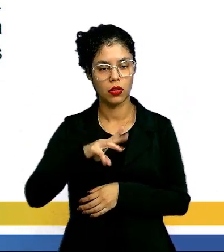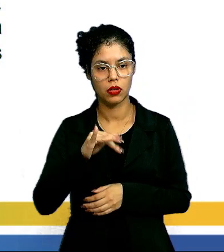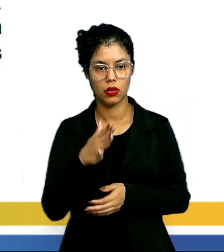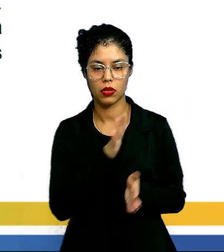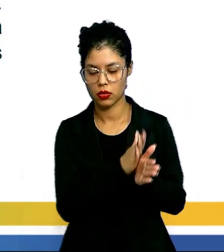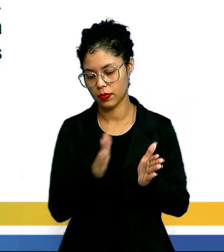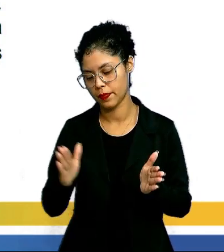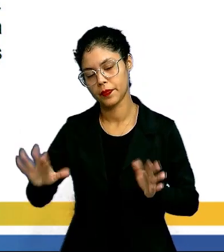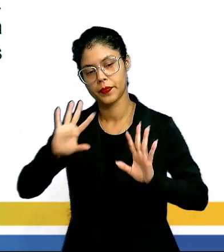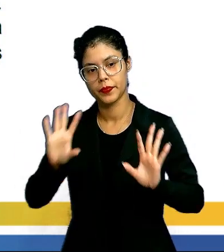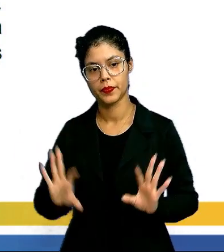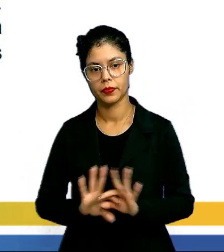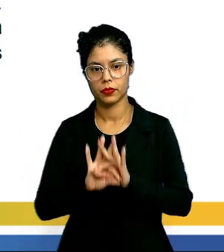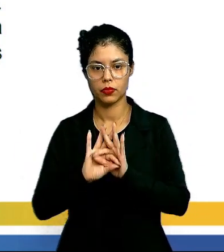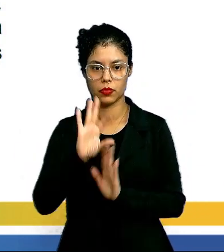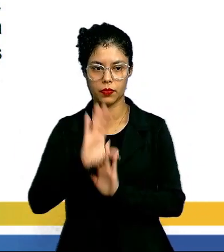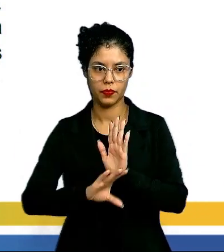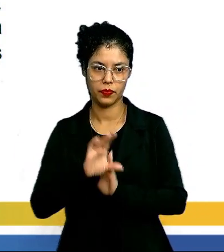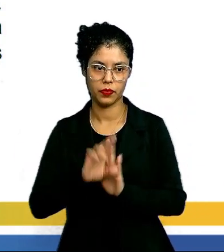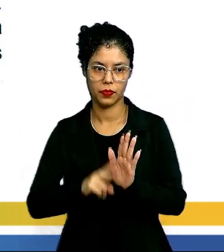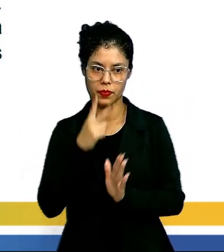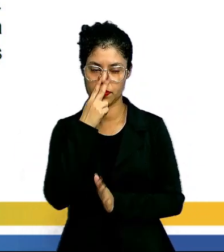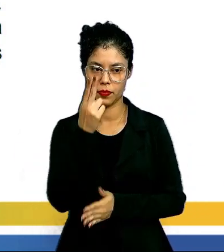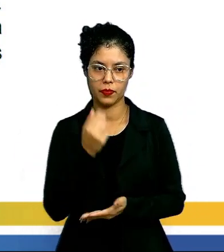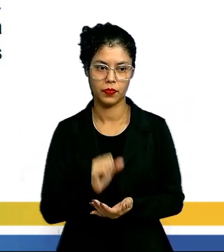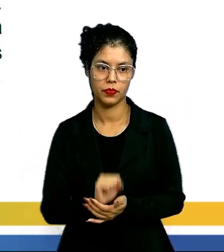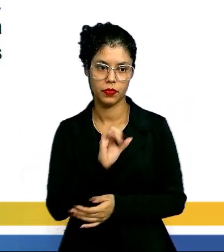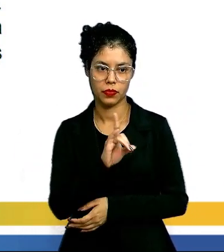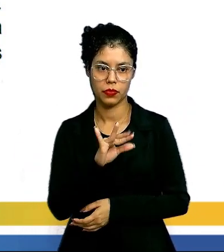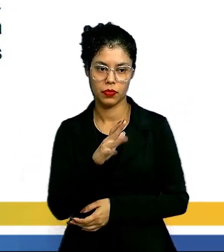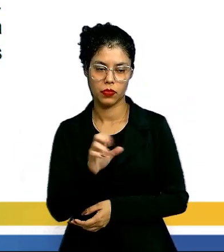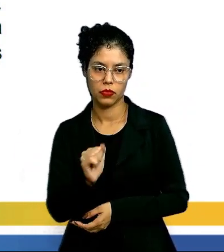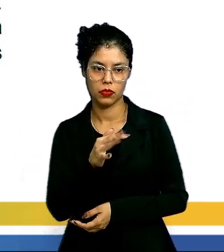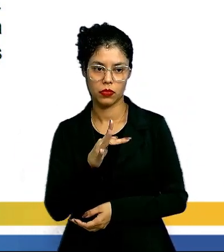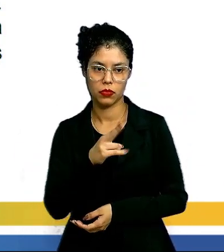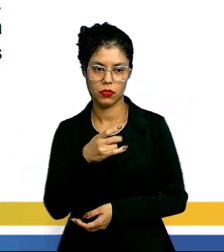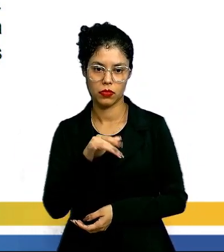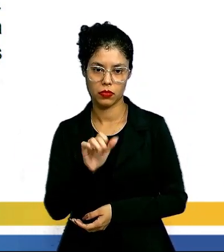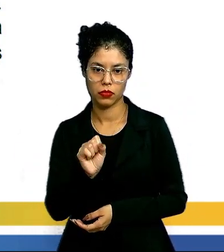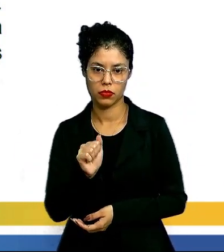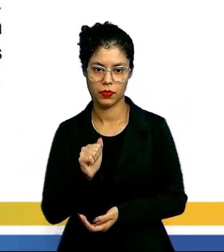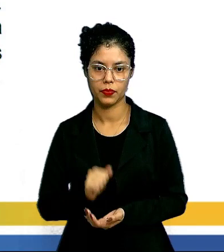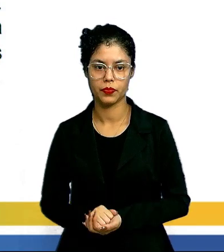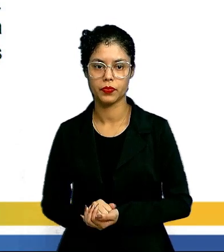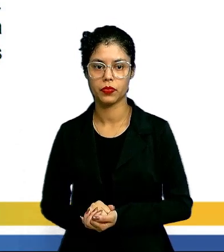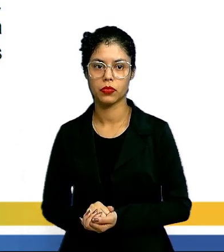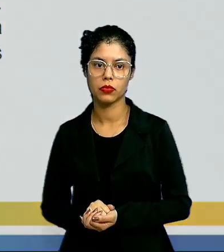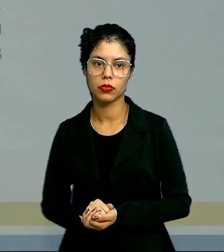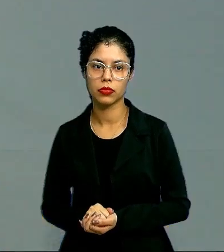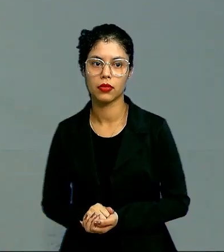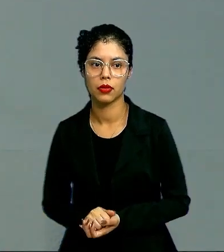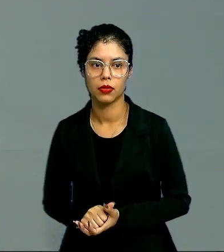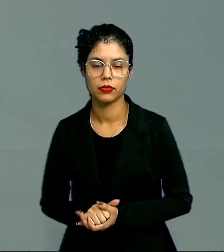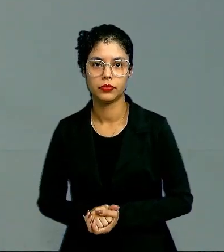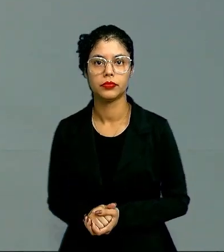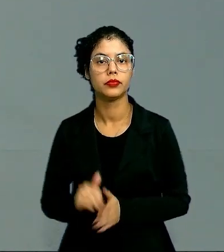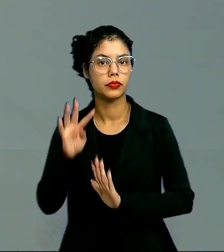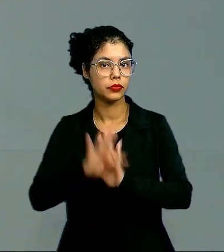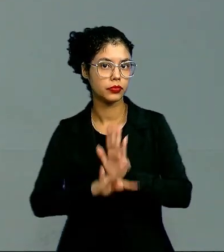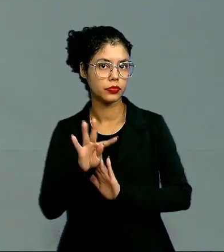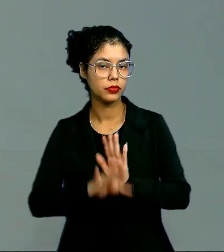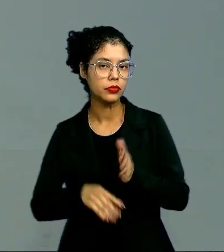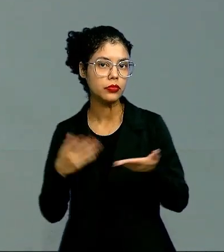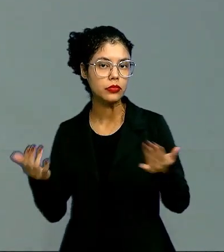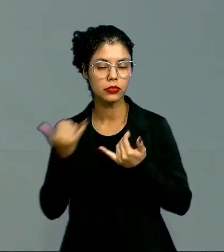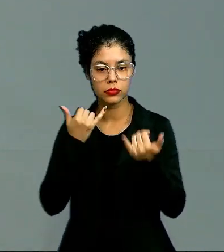outras mini-sessões que vinculam conteúdos similares aos das sessões fixas. Então, nós temos um texto aqui, que é um